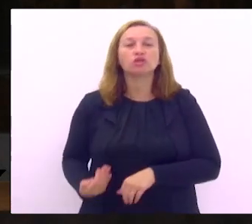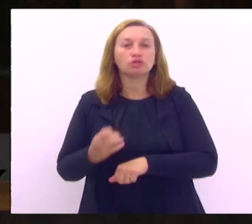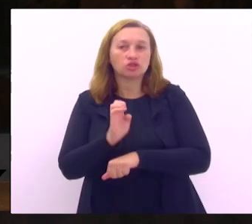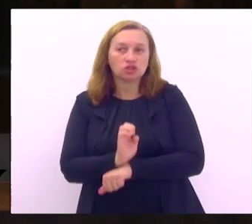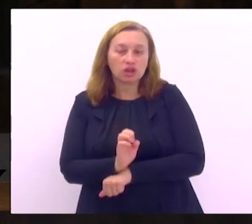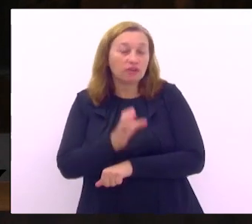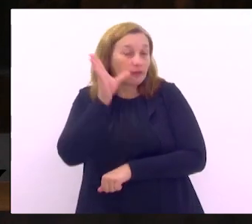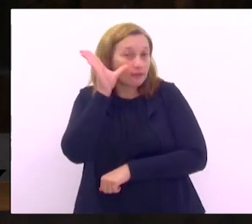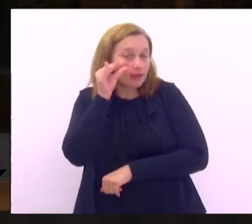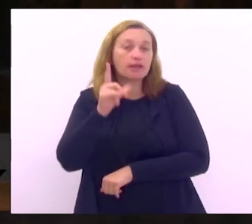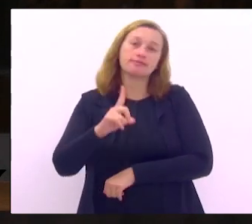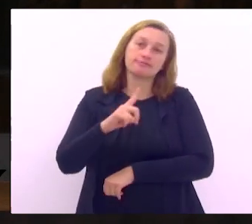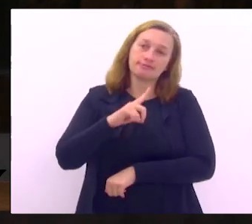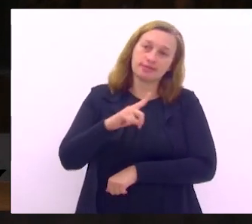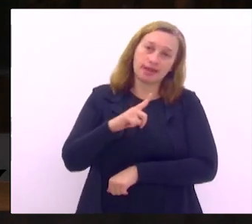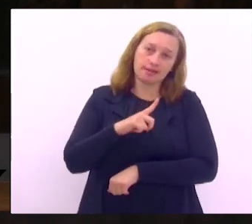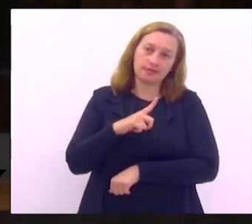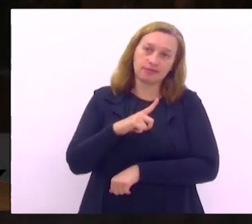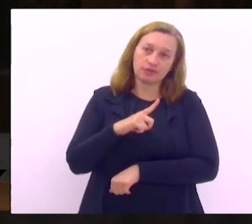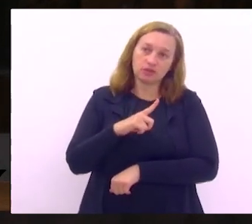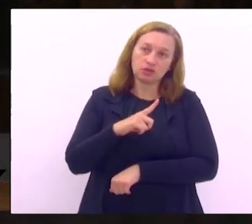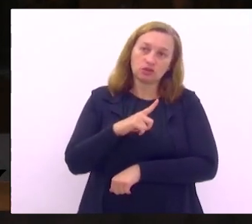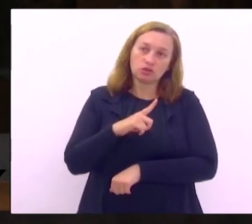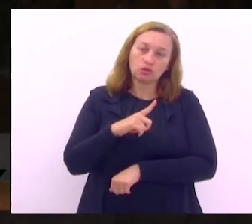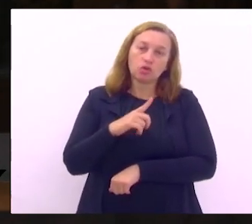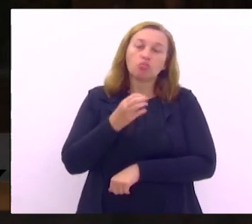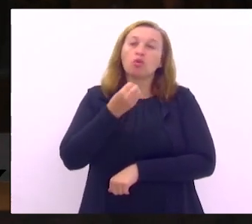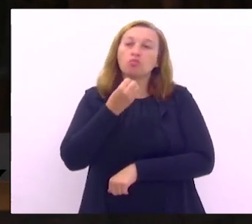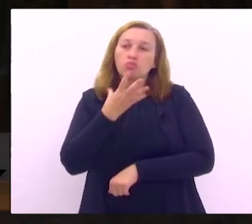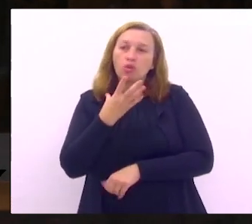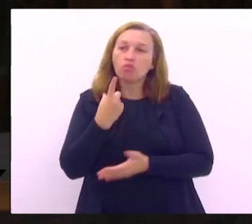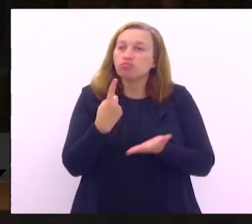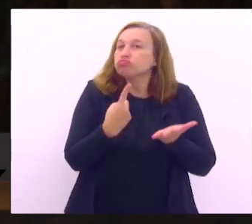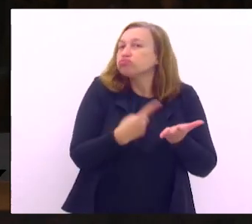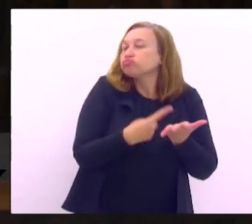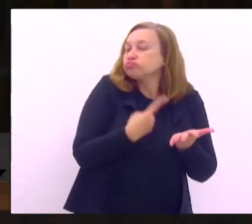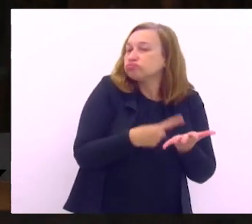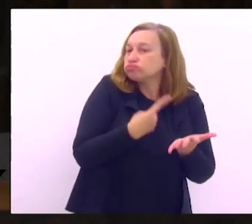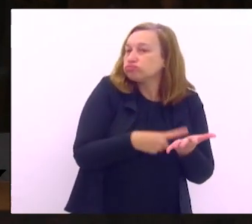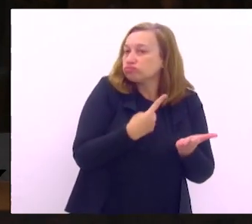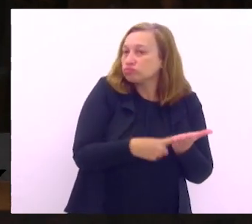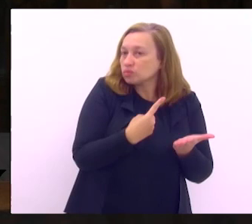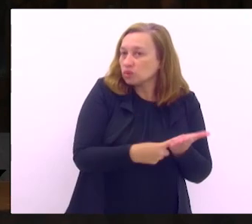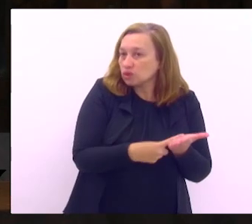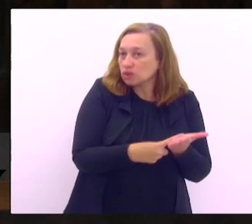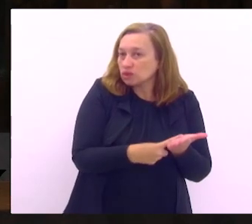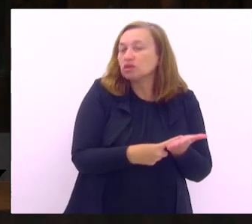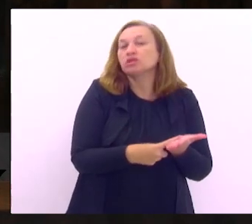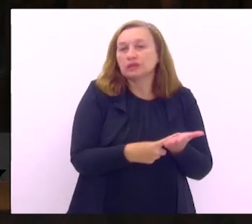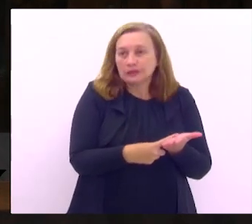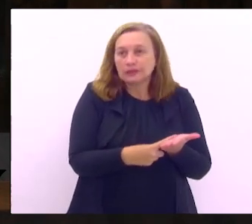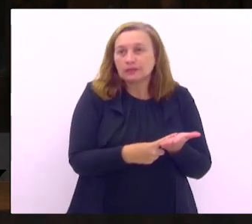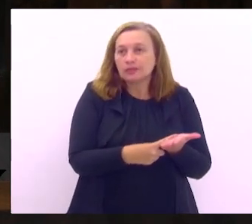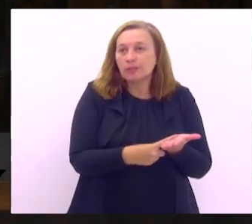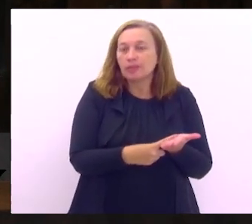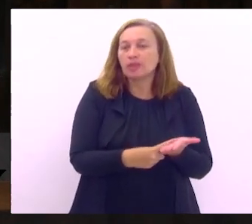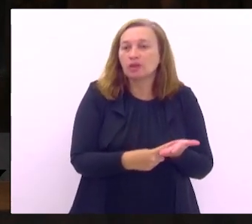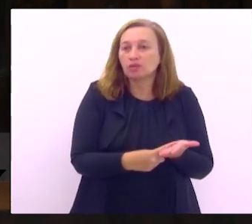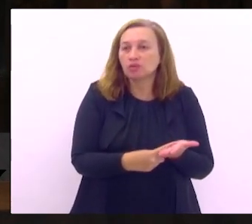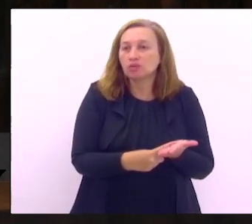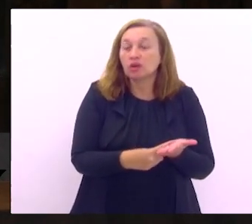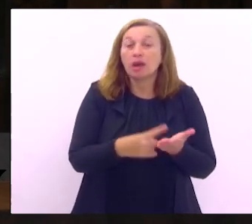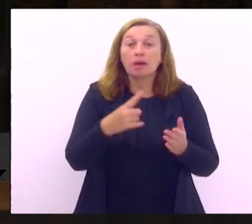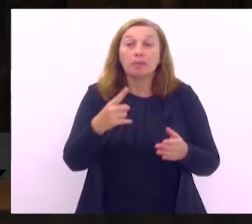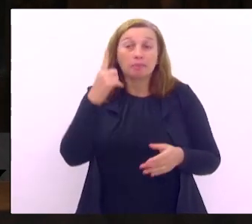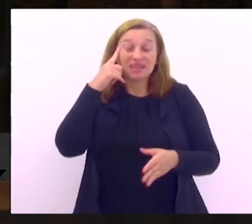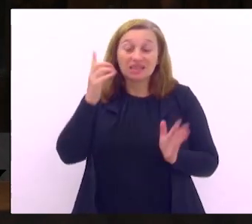tem interesse em chegar a um bom termo no que tange a definição de presente, de